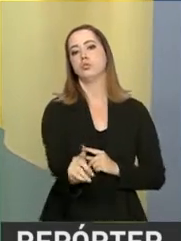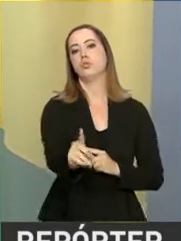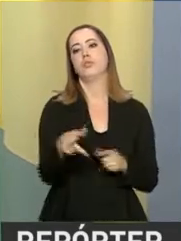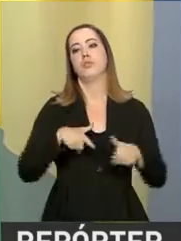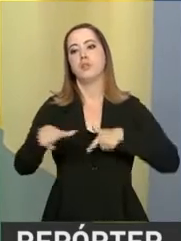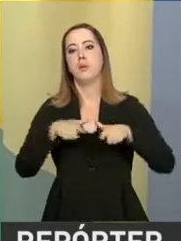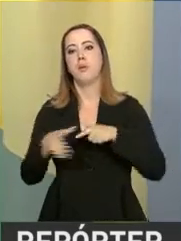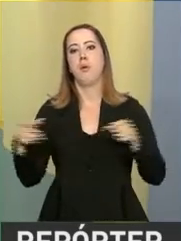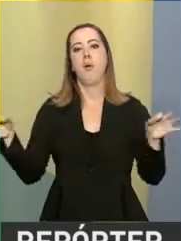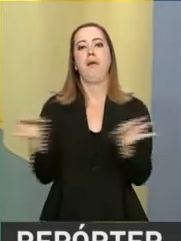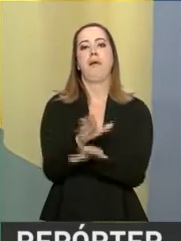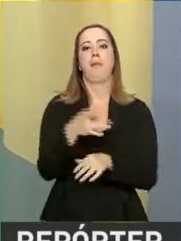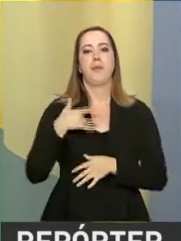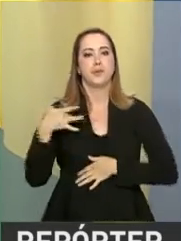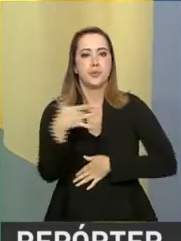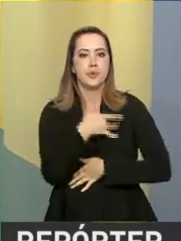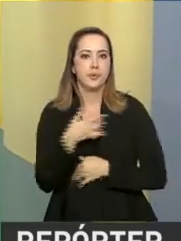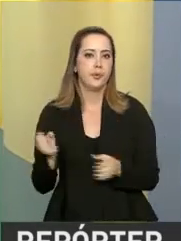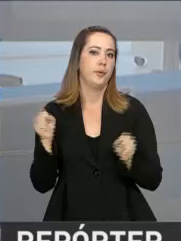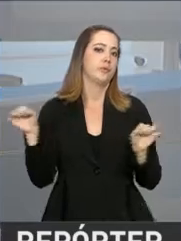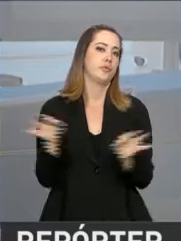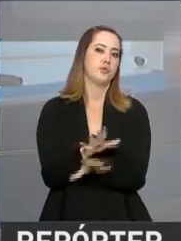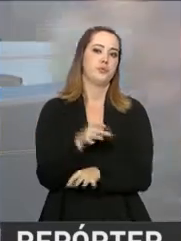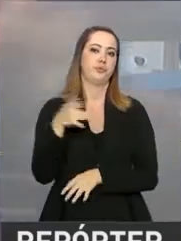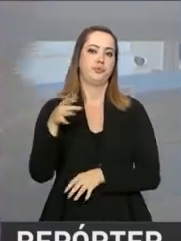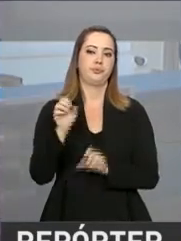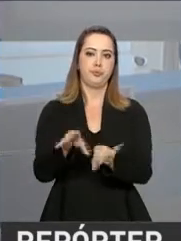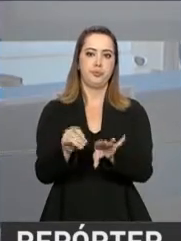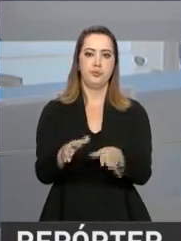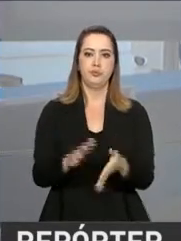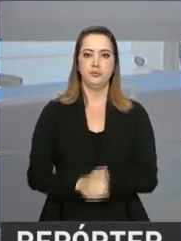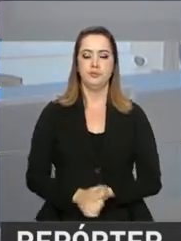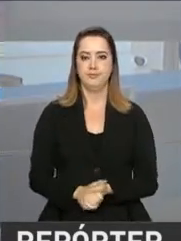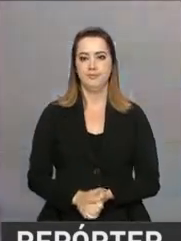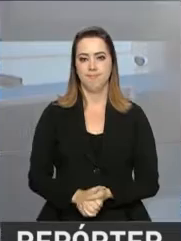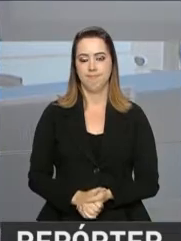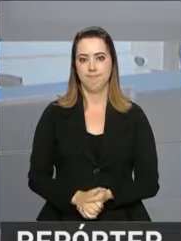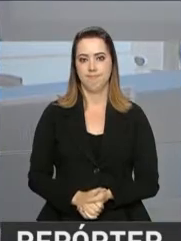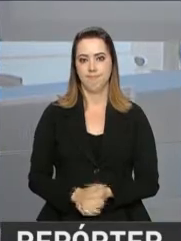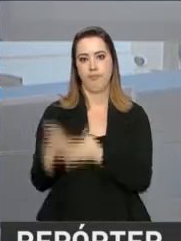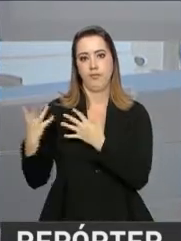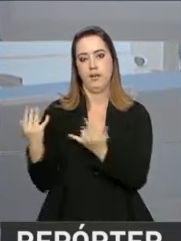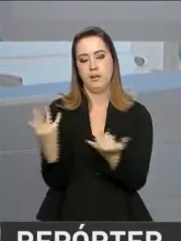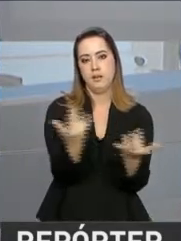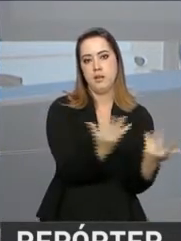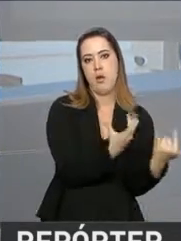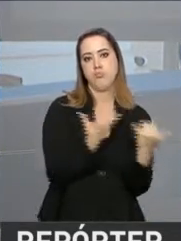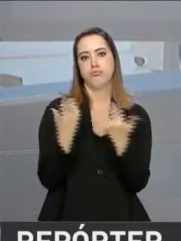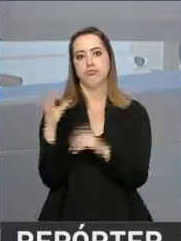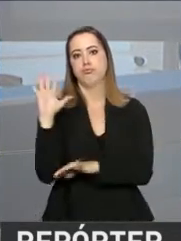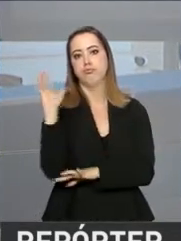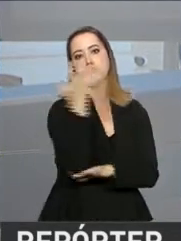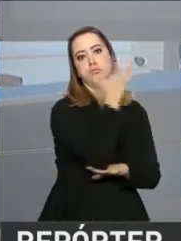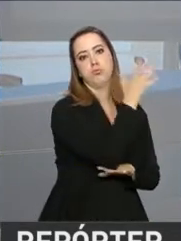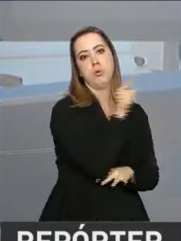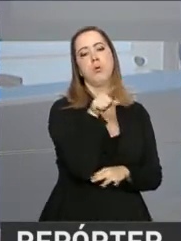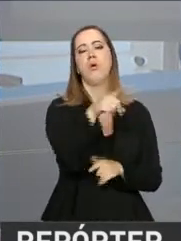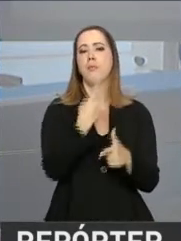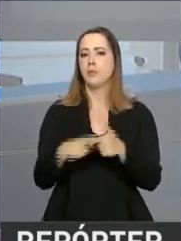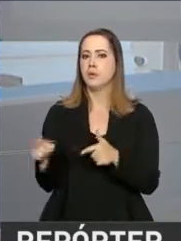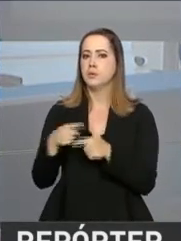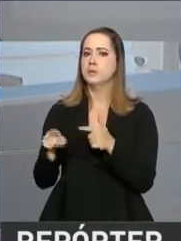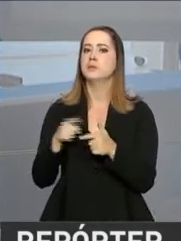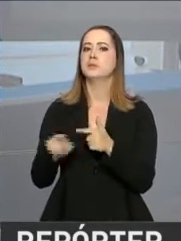para acabar com saúde para acabar com a educação as queimadas e os incêndios florestais estão entre os principais problemas